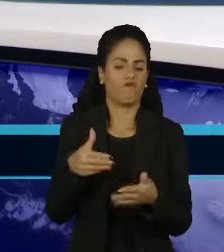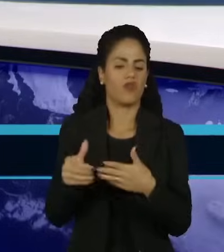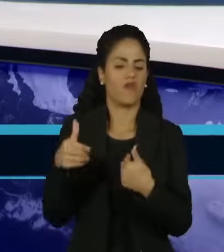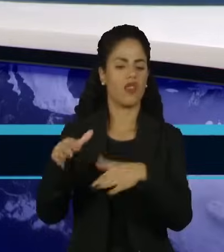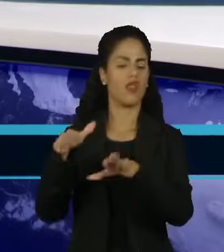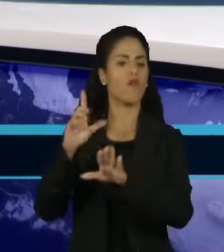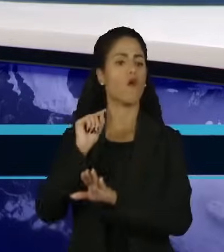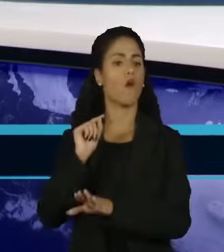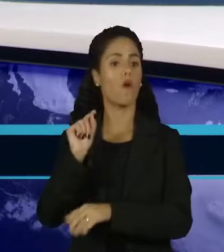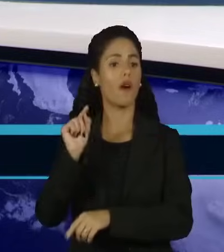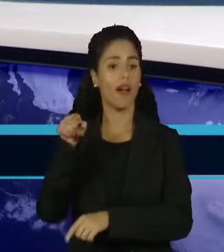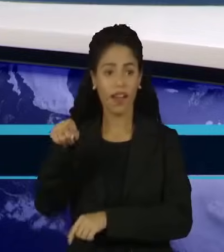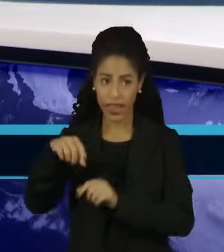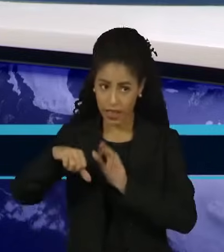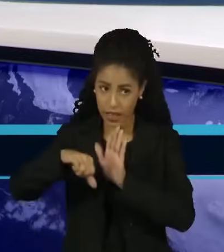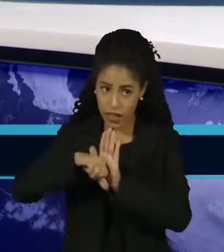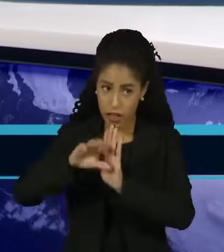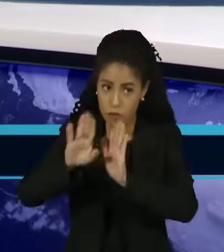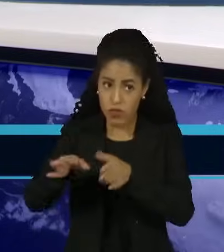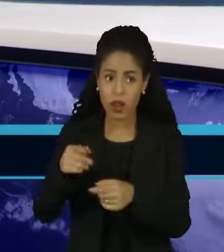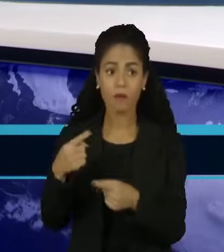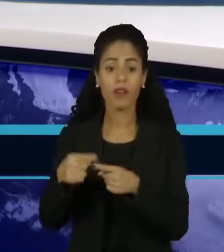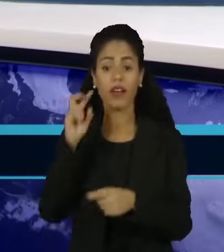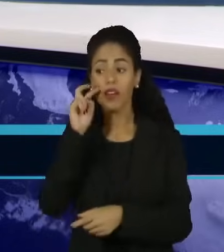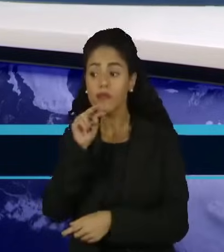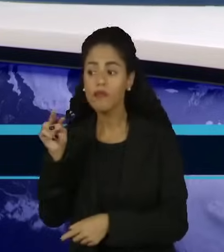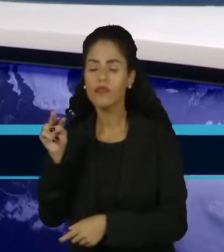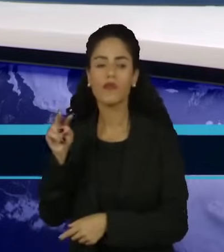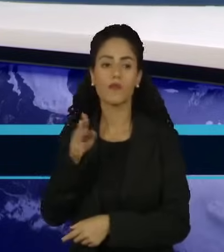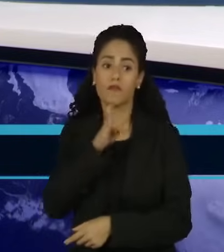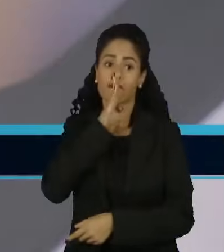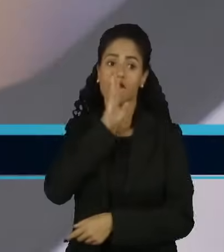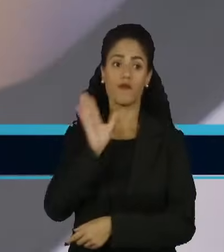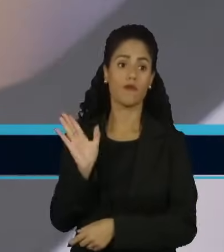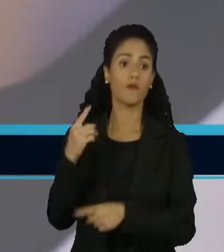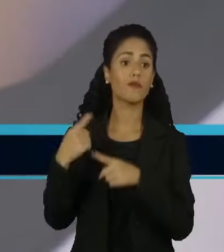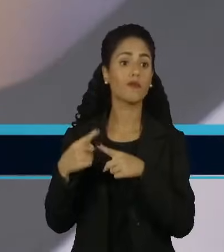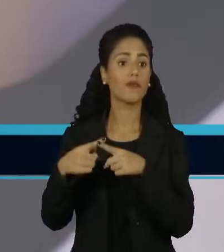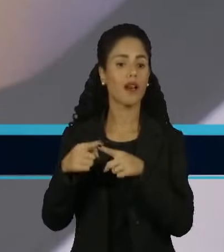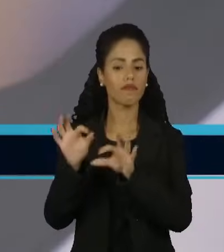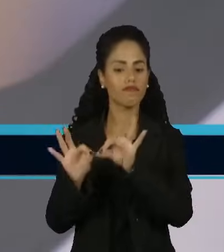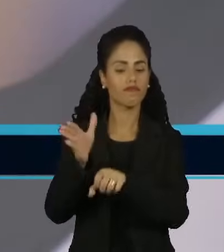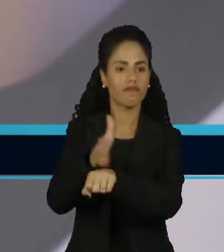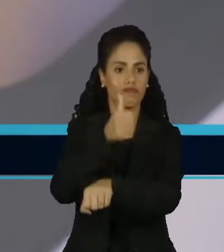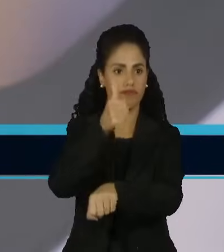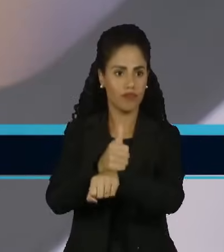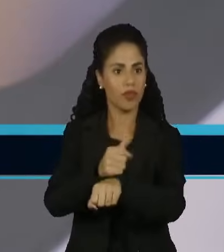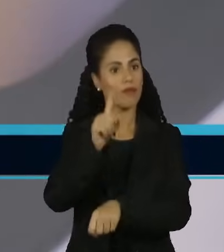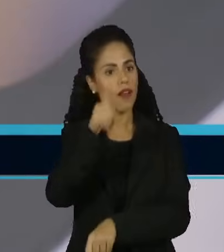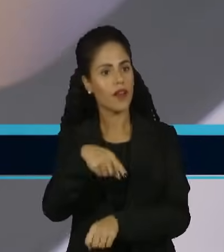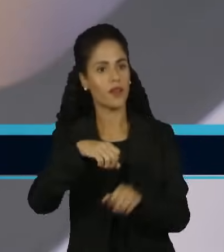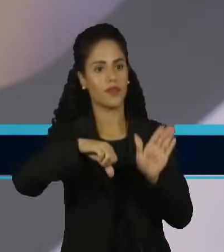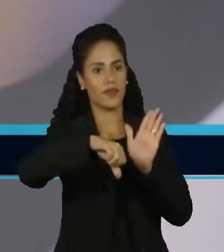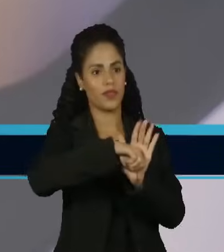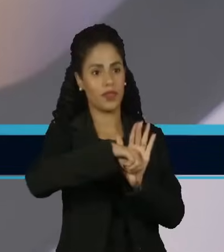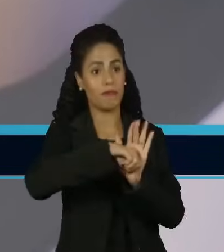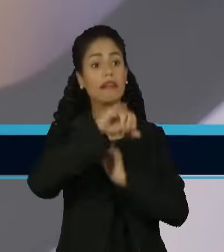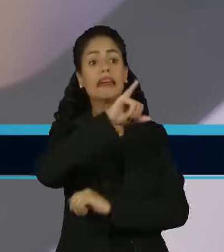cometeu um crime aí. É o crime de prevaricação, porque o golpe de Estado é um crime. Se ele sabe